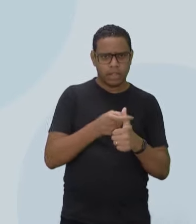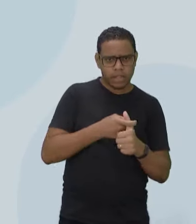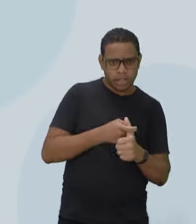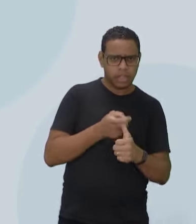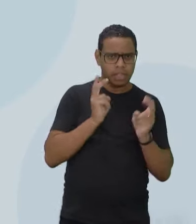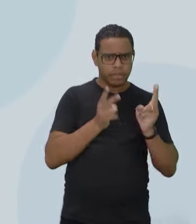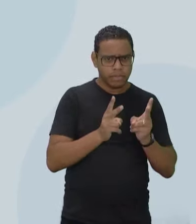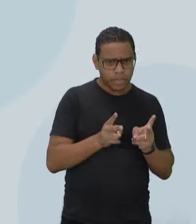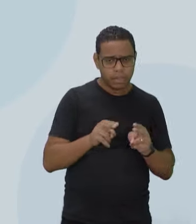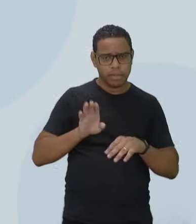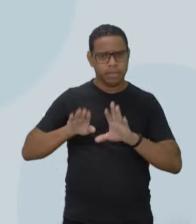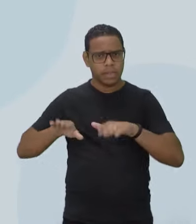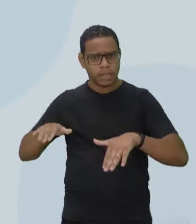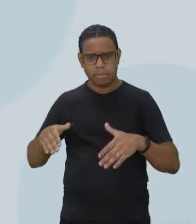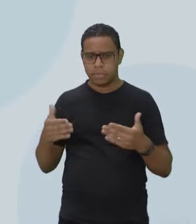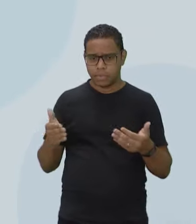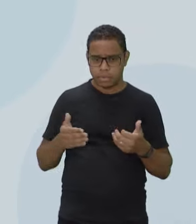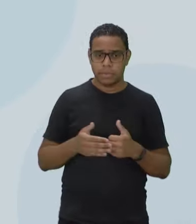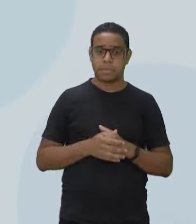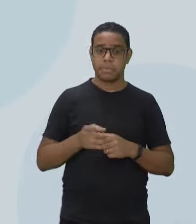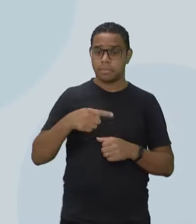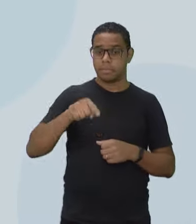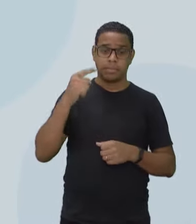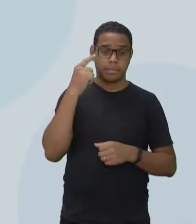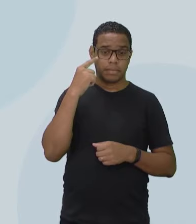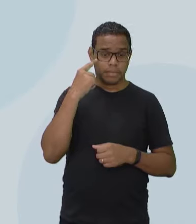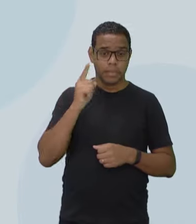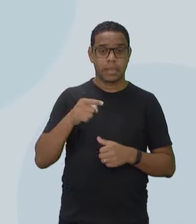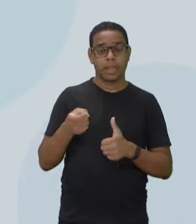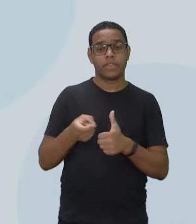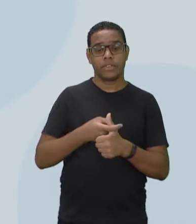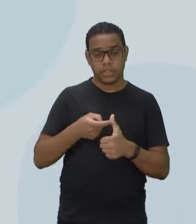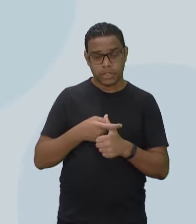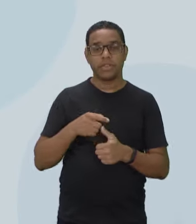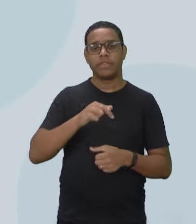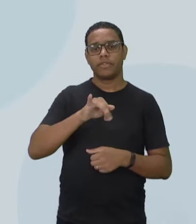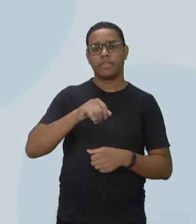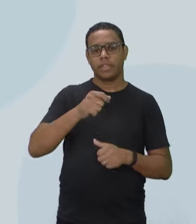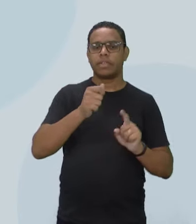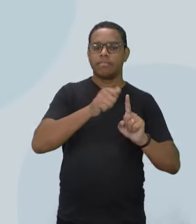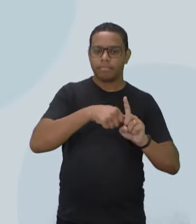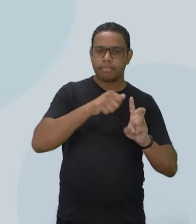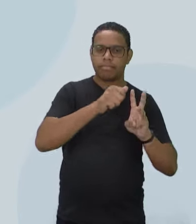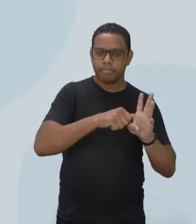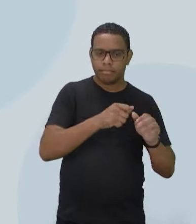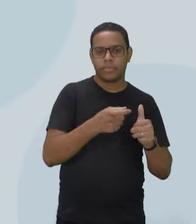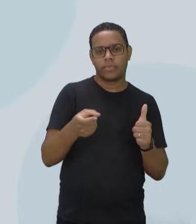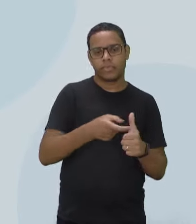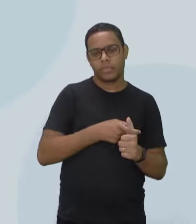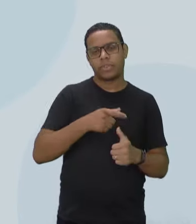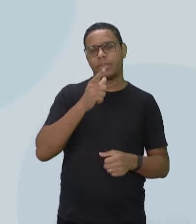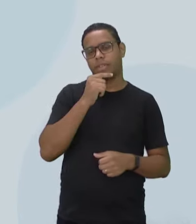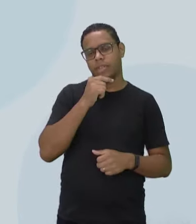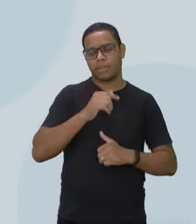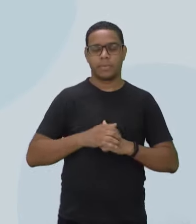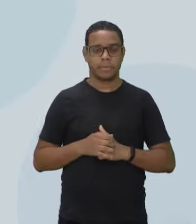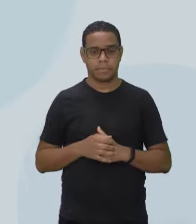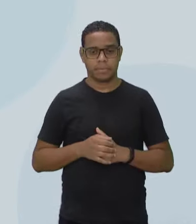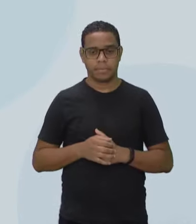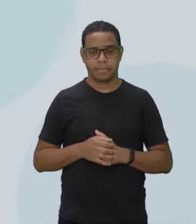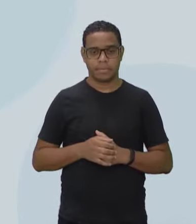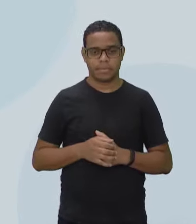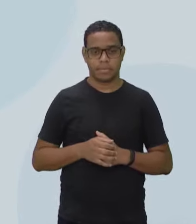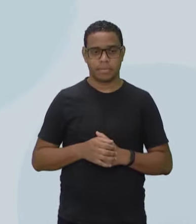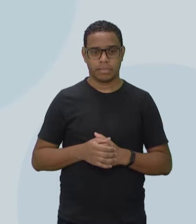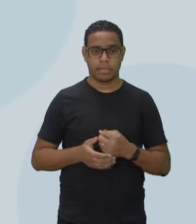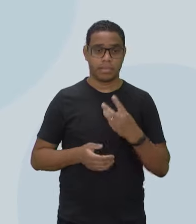fixa ou despesa variável? Tá aí para vocês, é uma despesa fixa a conta de água. Vamos para a